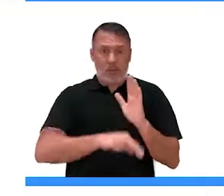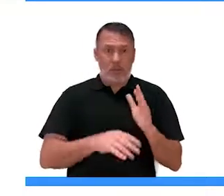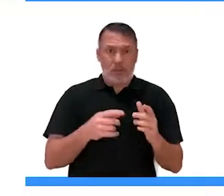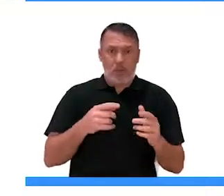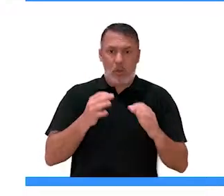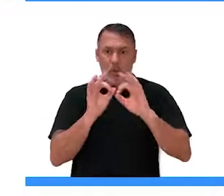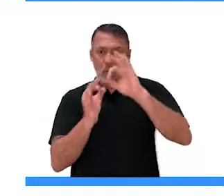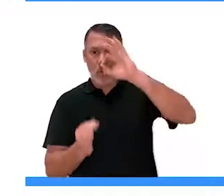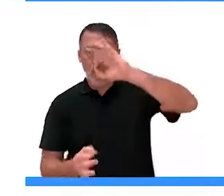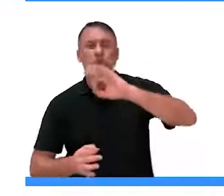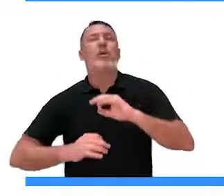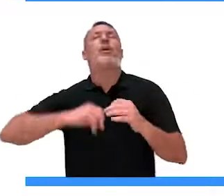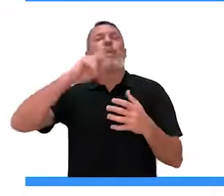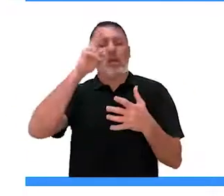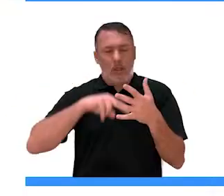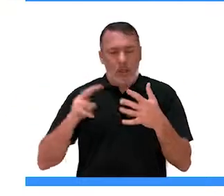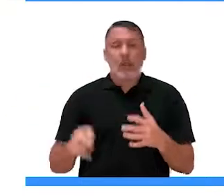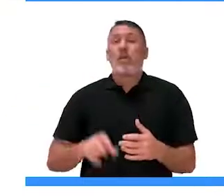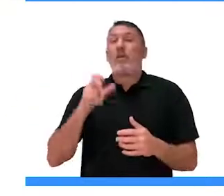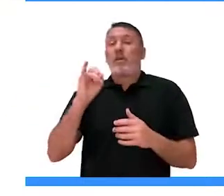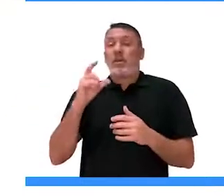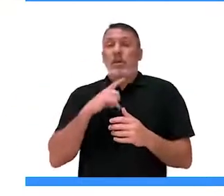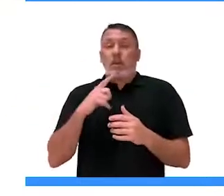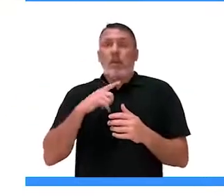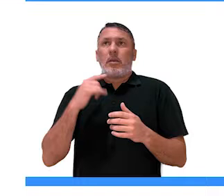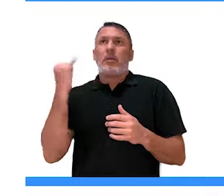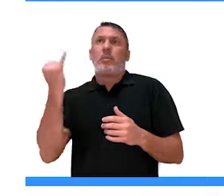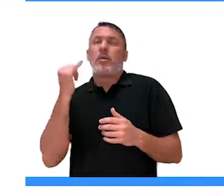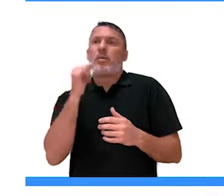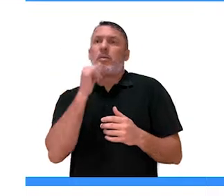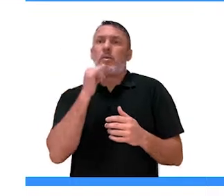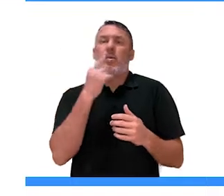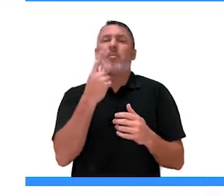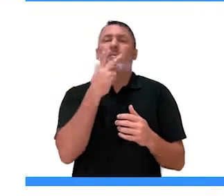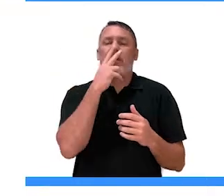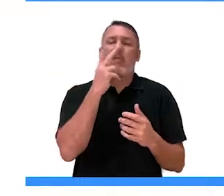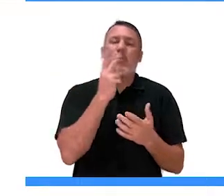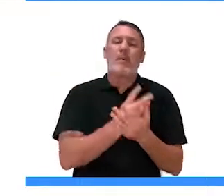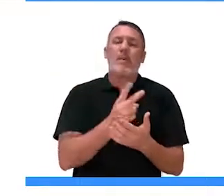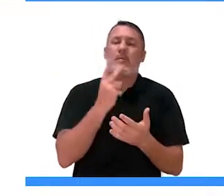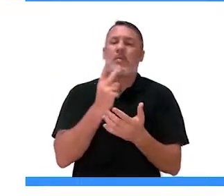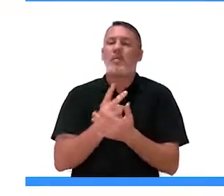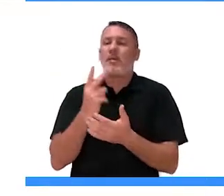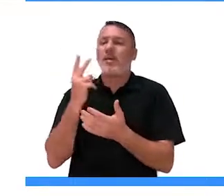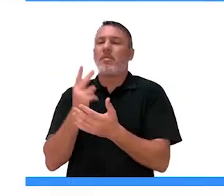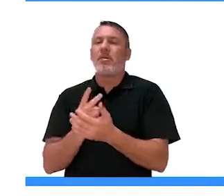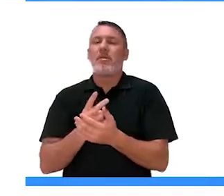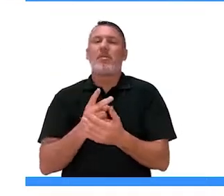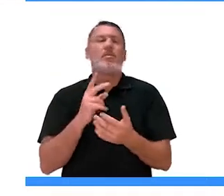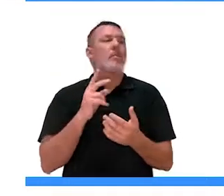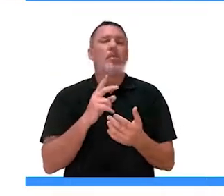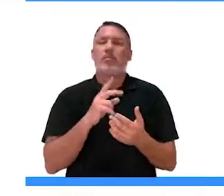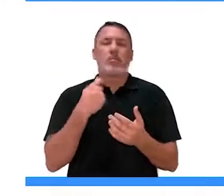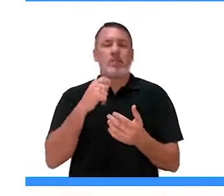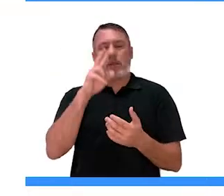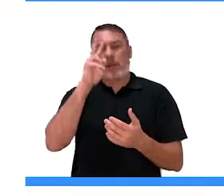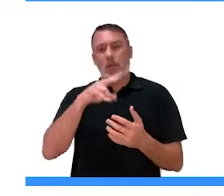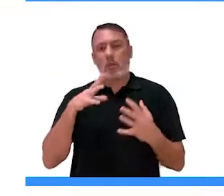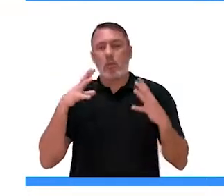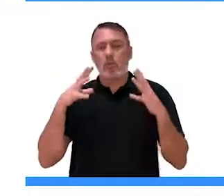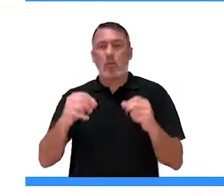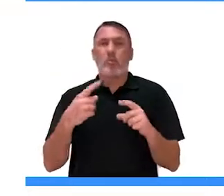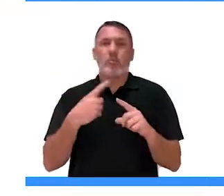seja grande. Ou mesmo que a questão seja pontual, assim, analise o mesmo assim do texto. Ele precisa ler